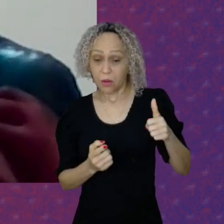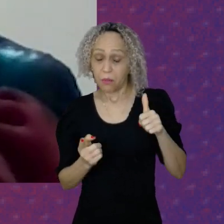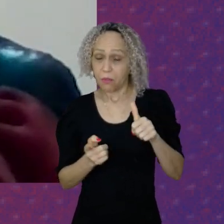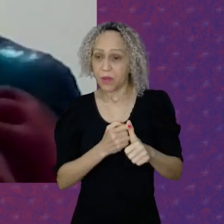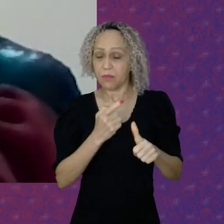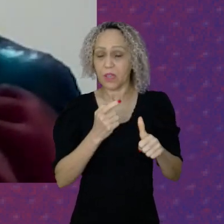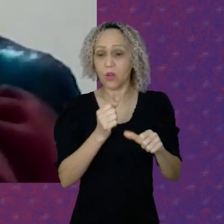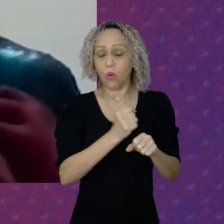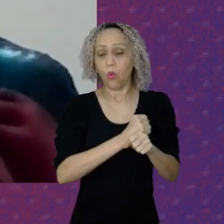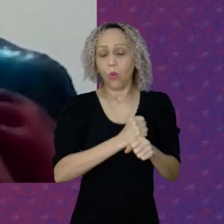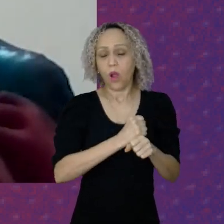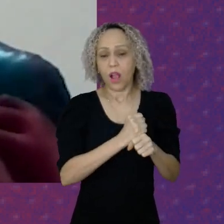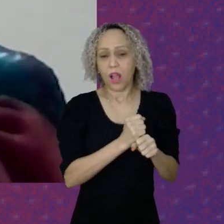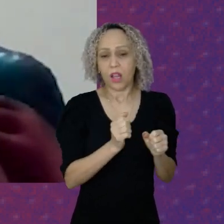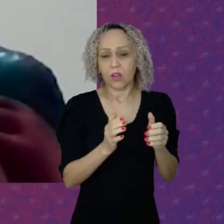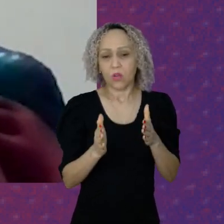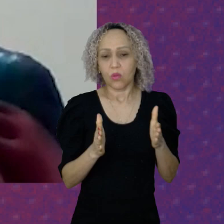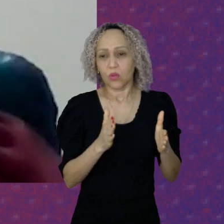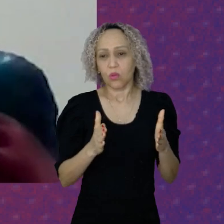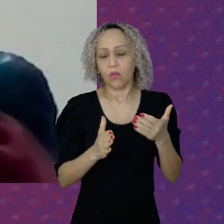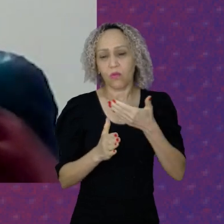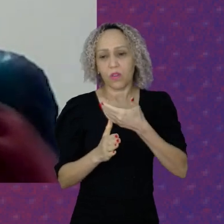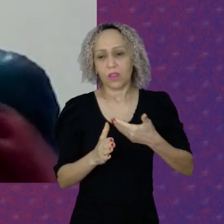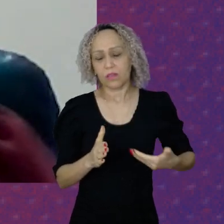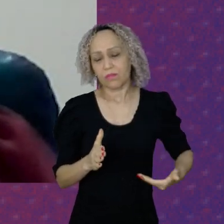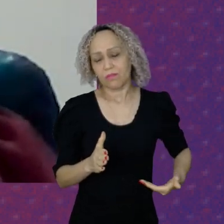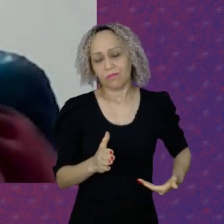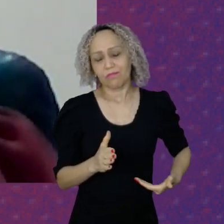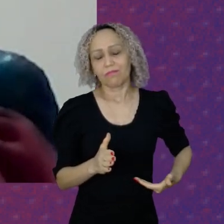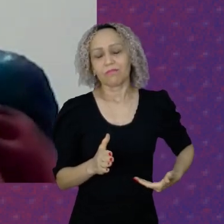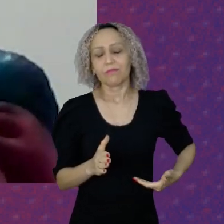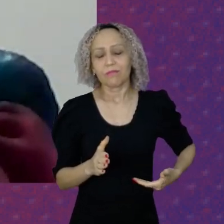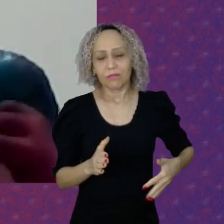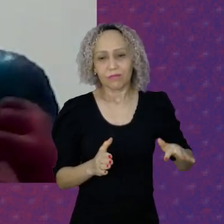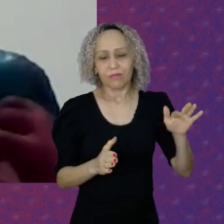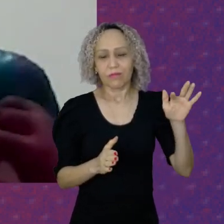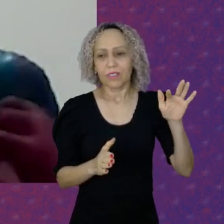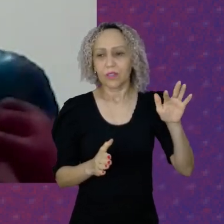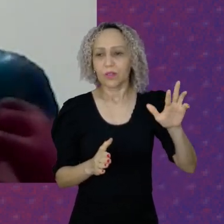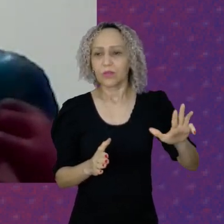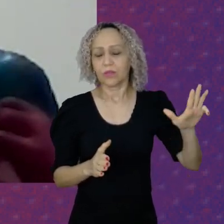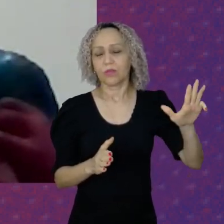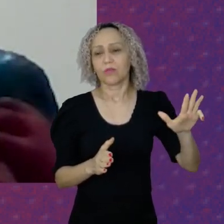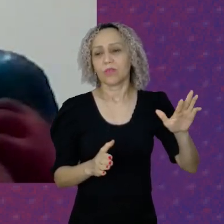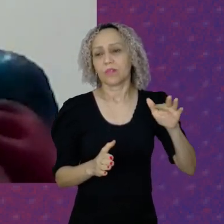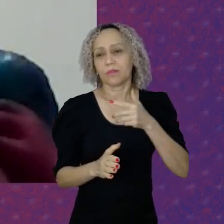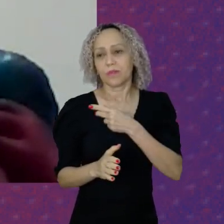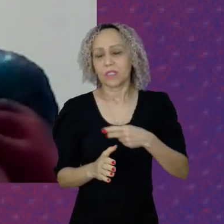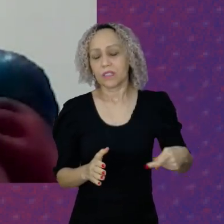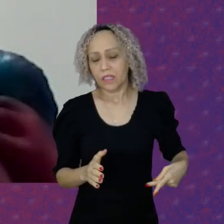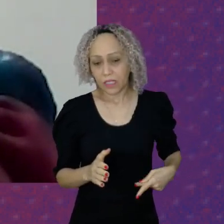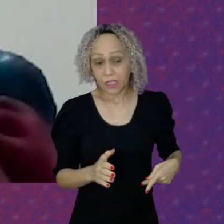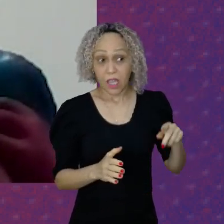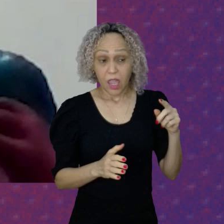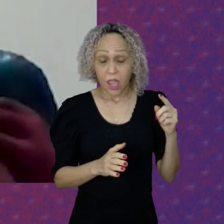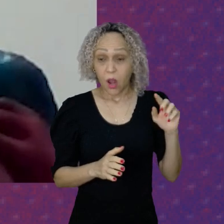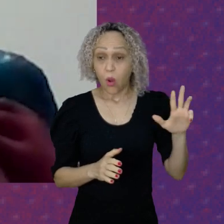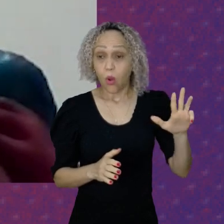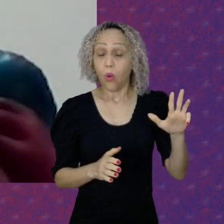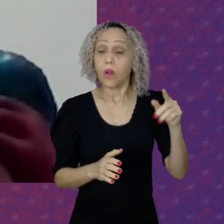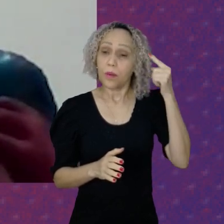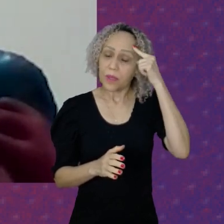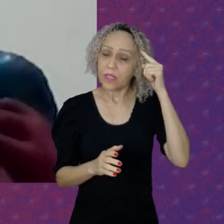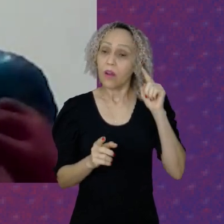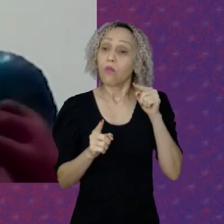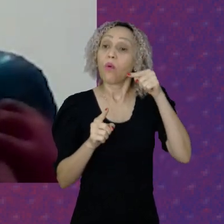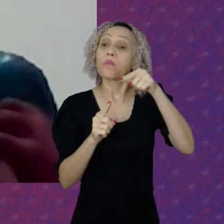presidente Lula, e ele tinha um objetivo que era de unificar todos os programas de transferência